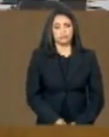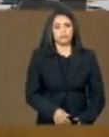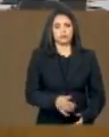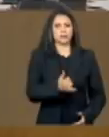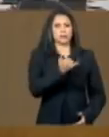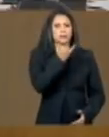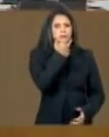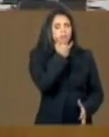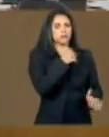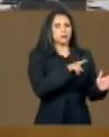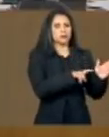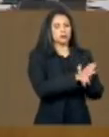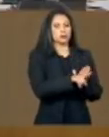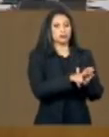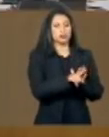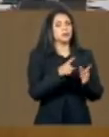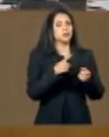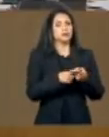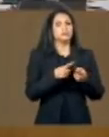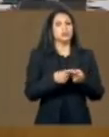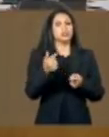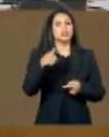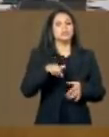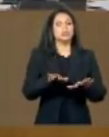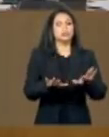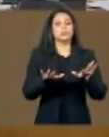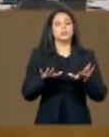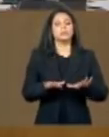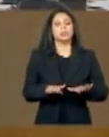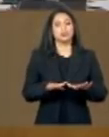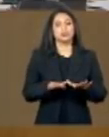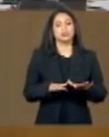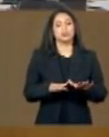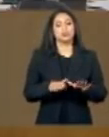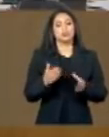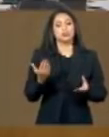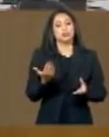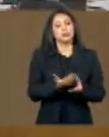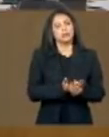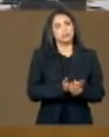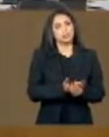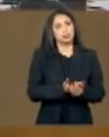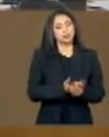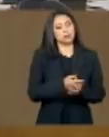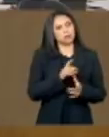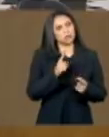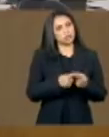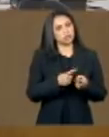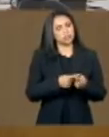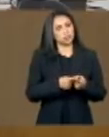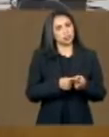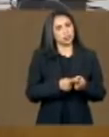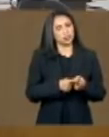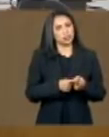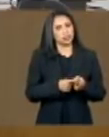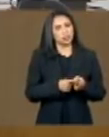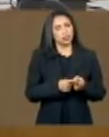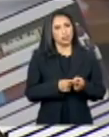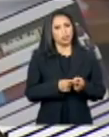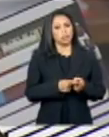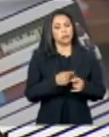veio para o plenário o processo que bom saber se propôs no plenário virtual a